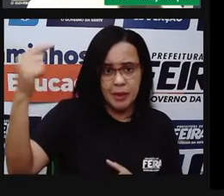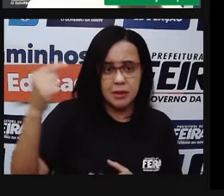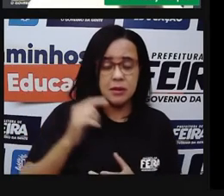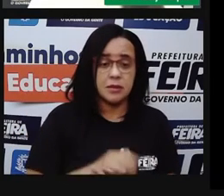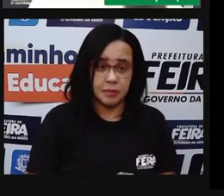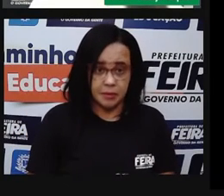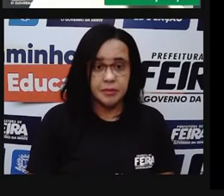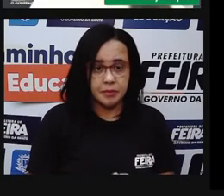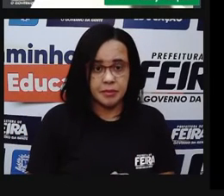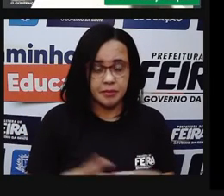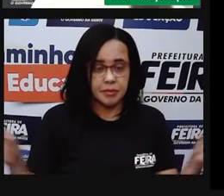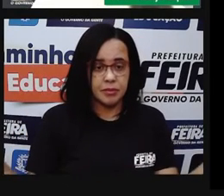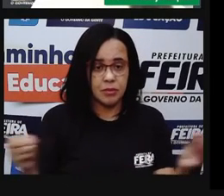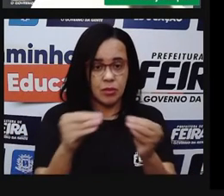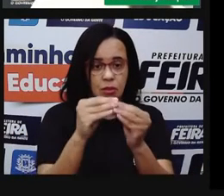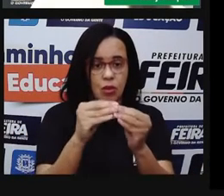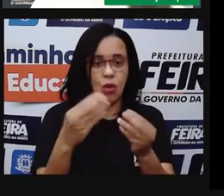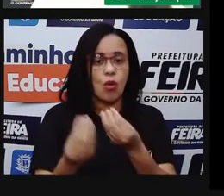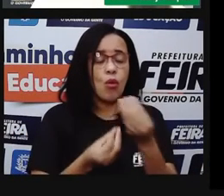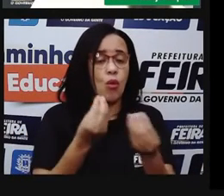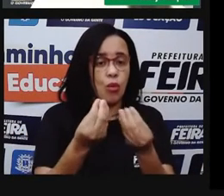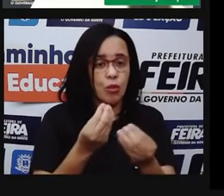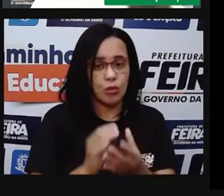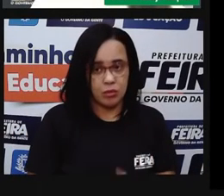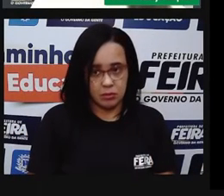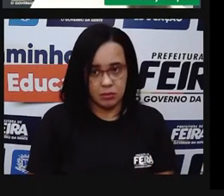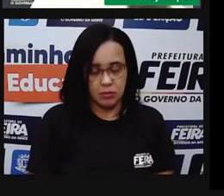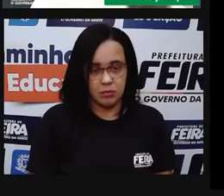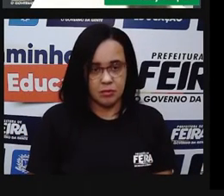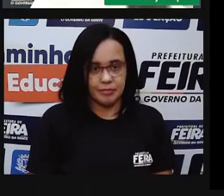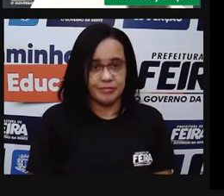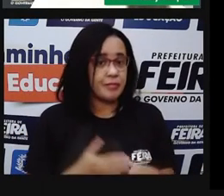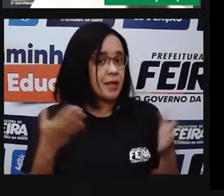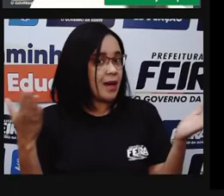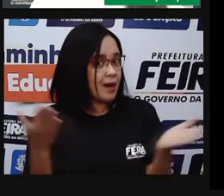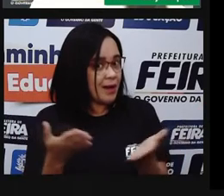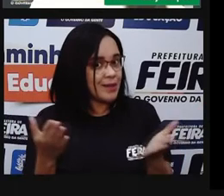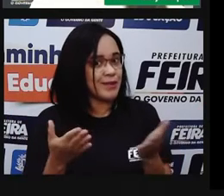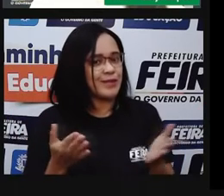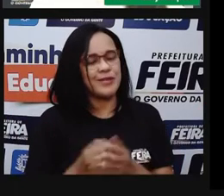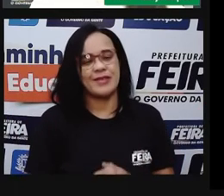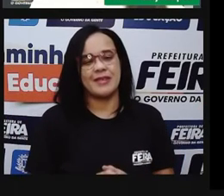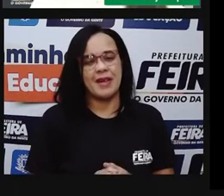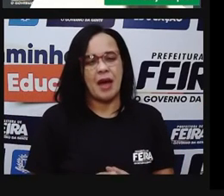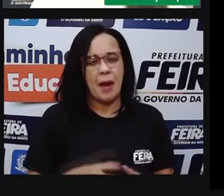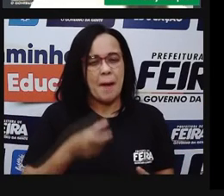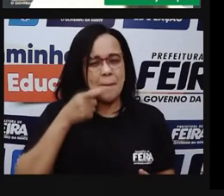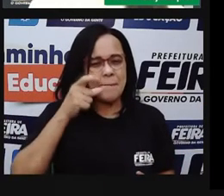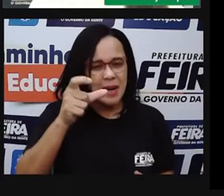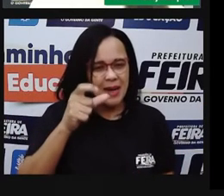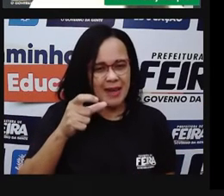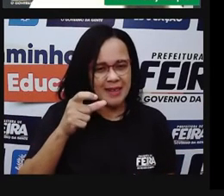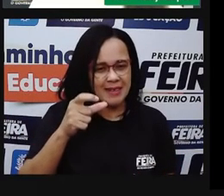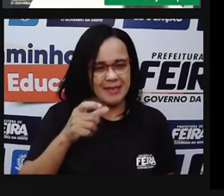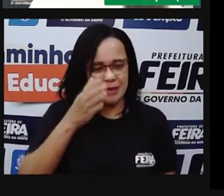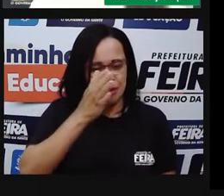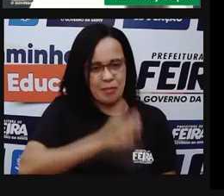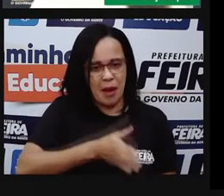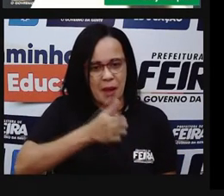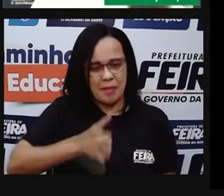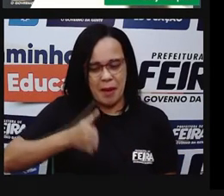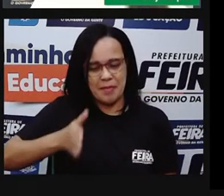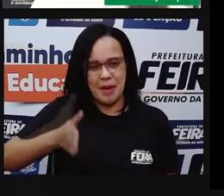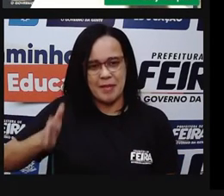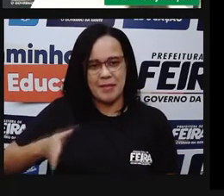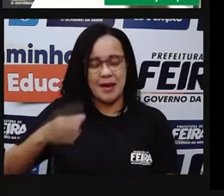brilhante. E agora a gente vai separar as sílabas. Olha, gente. Nós temos aí o nome